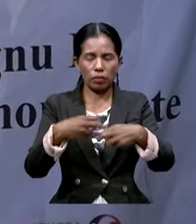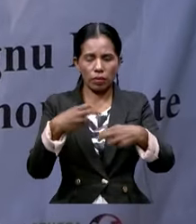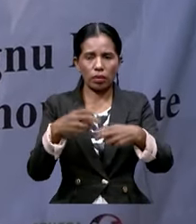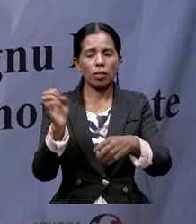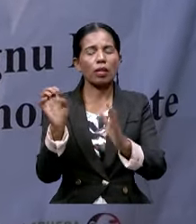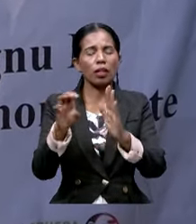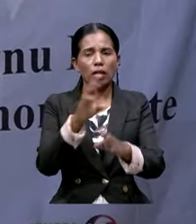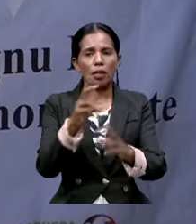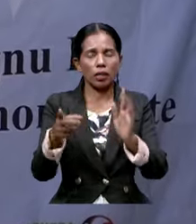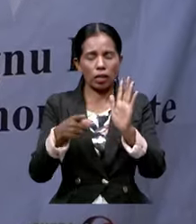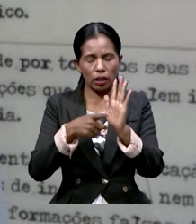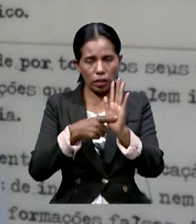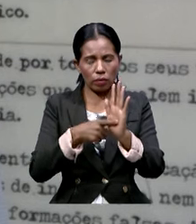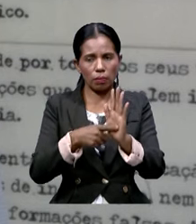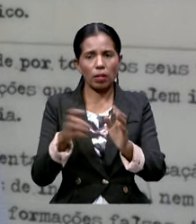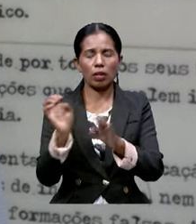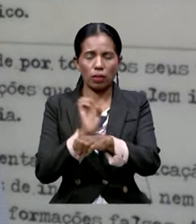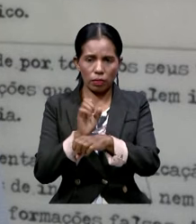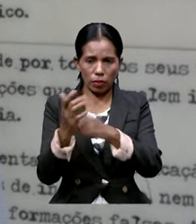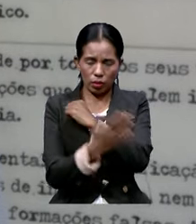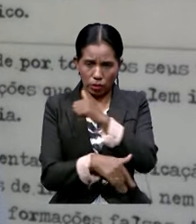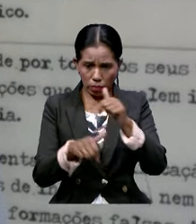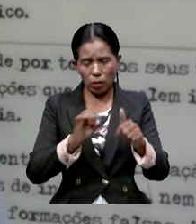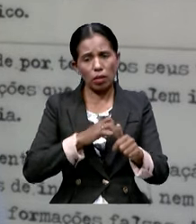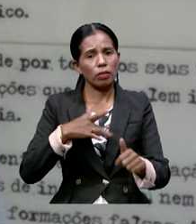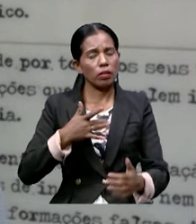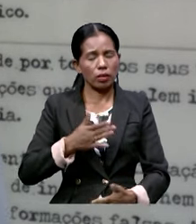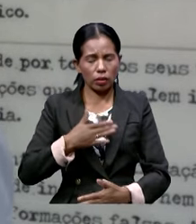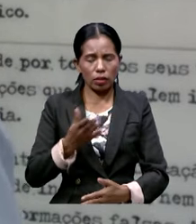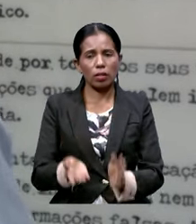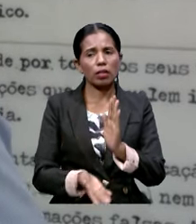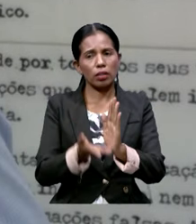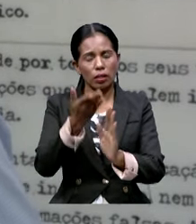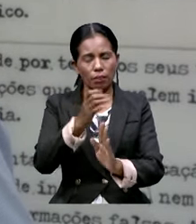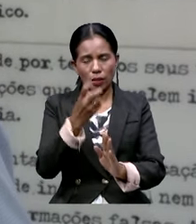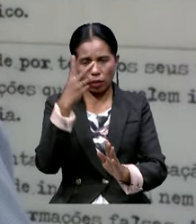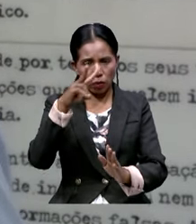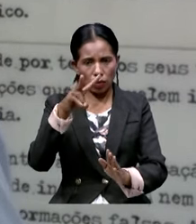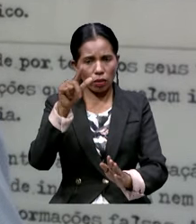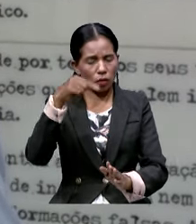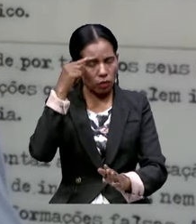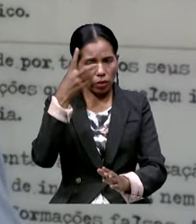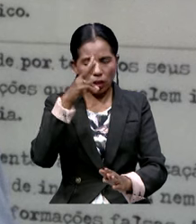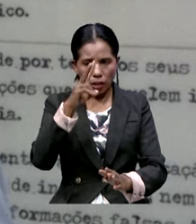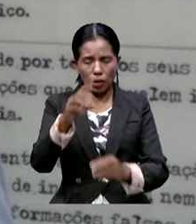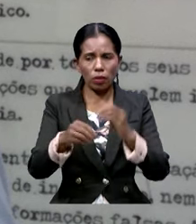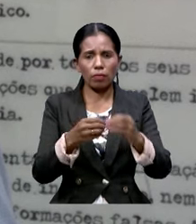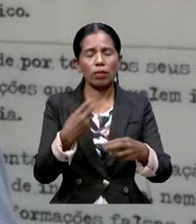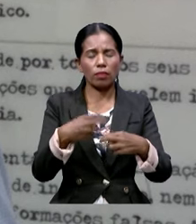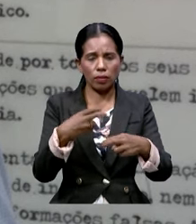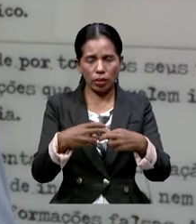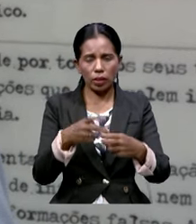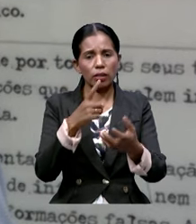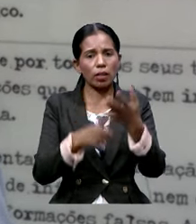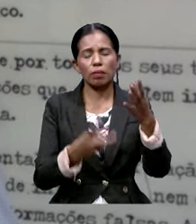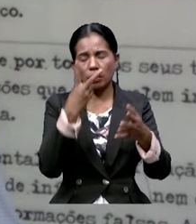railaran. Tamba assim que salário mínimo sai, pat barak mo si sai tanem hanin gover hare la impact turne no mo sat kontrola par